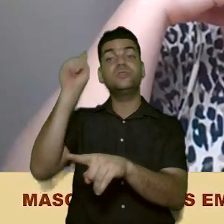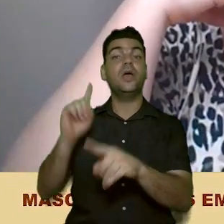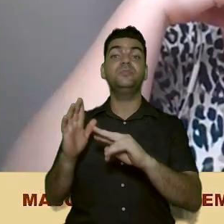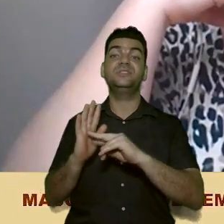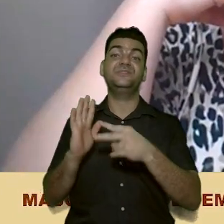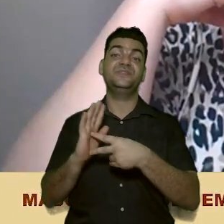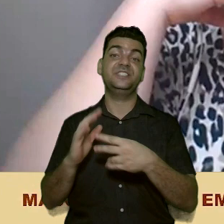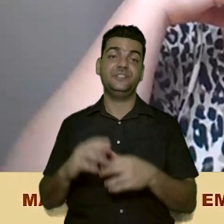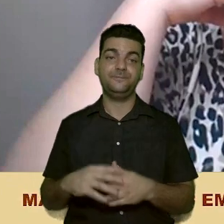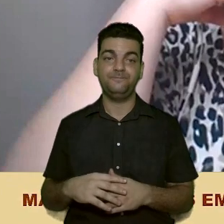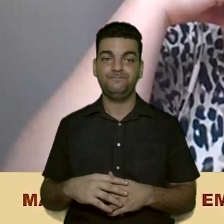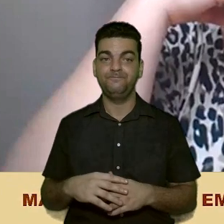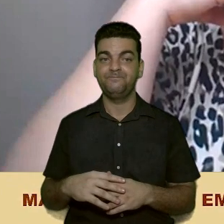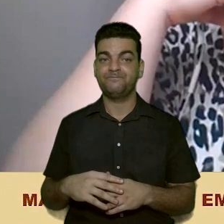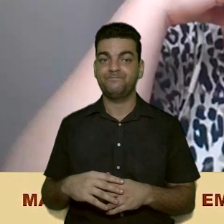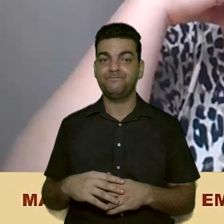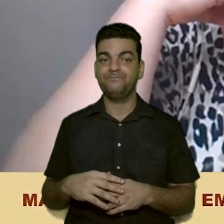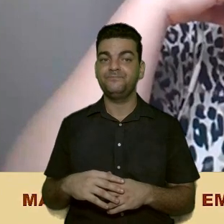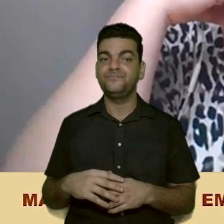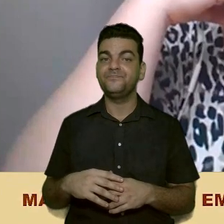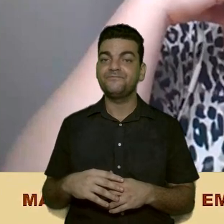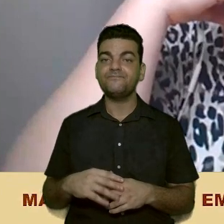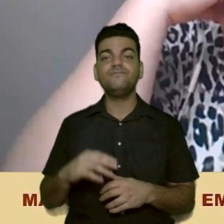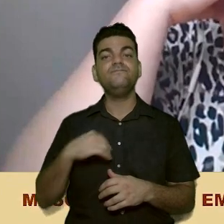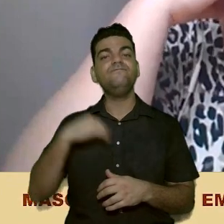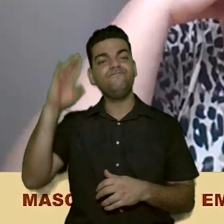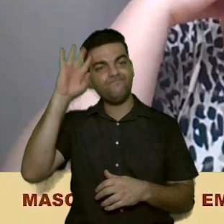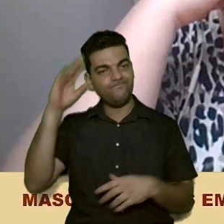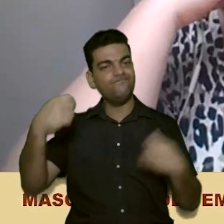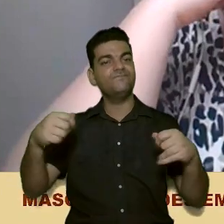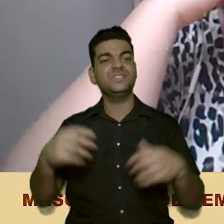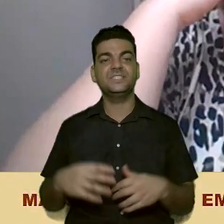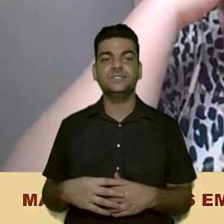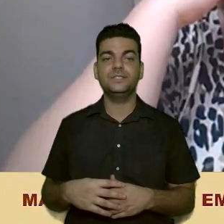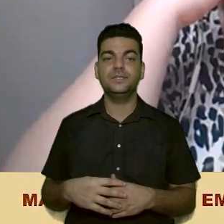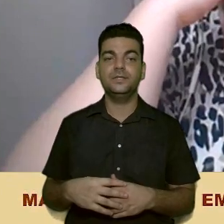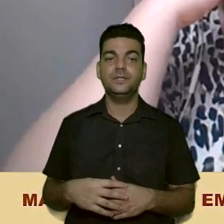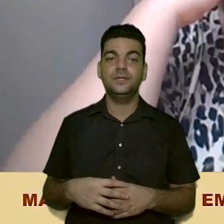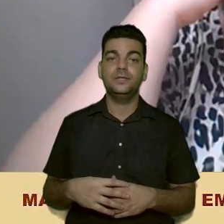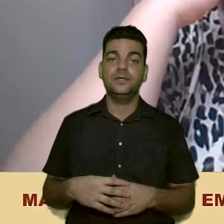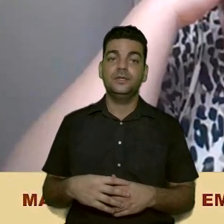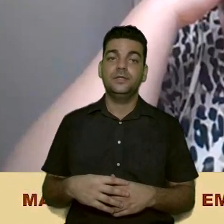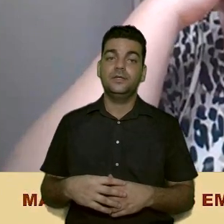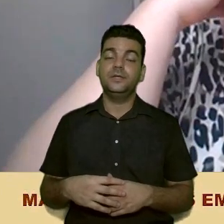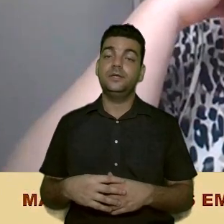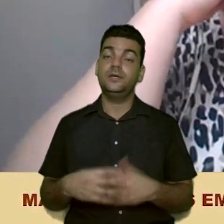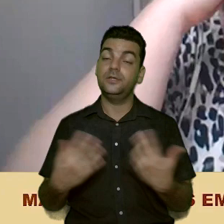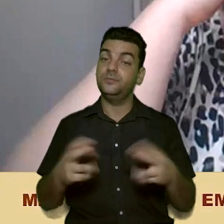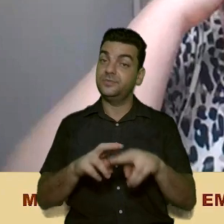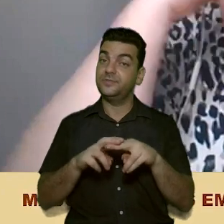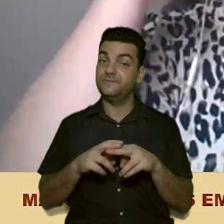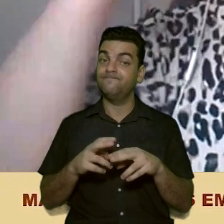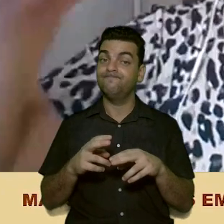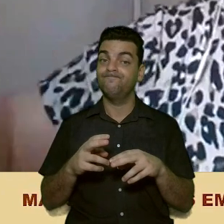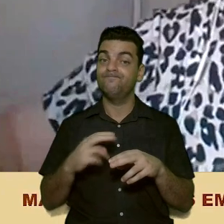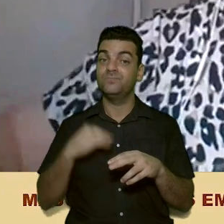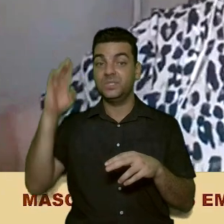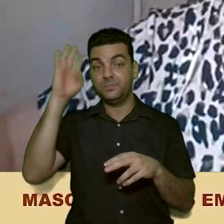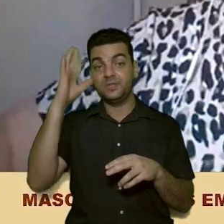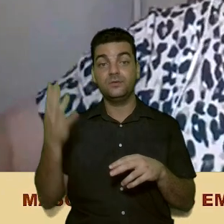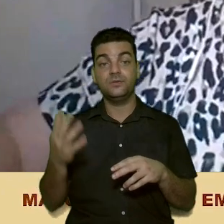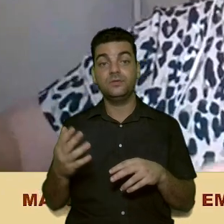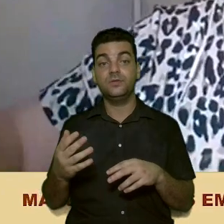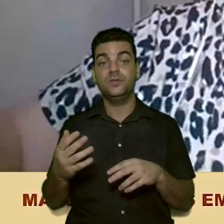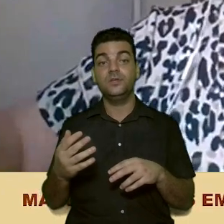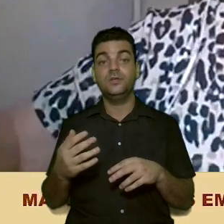né? É preciso reflexão, né? É por isso que é tão bacana ver, né, nos grupos reflexivos. Vai ter uma aula do